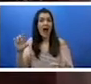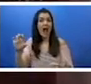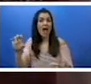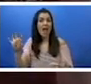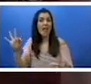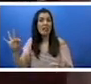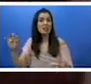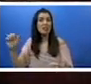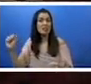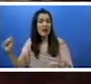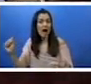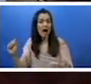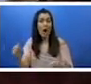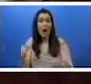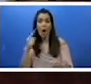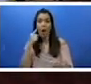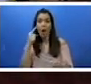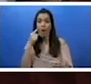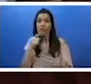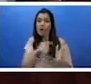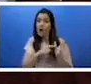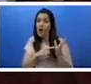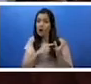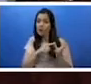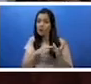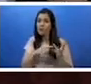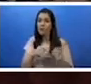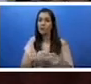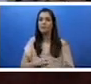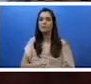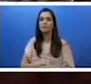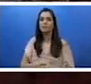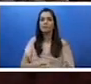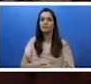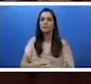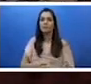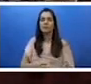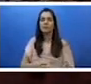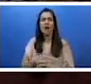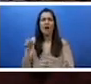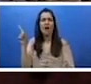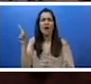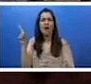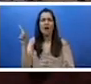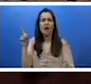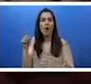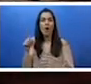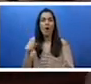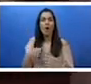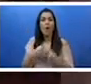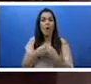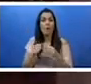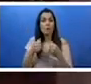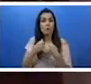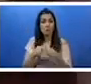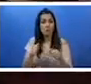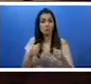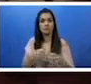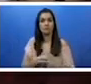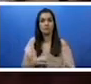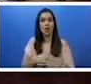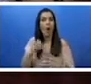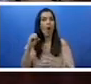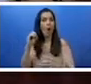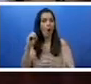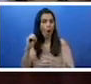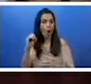Bicicleta. Presta atenção nas vogais. Bicicleta. E agora o ônibus. O. Começa com